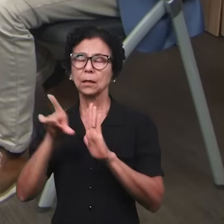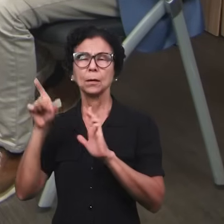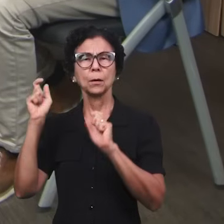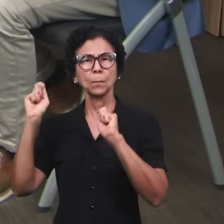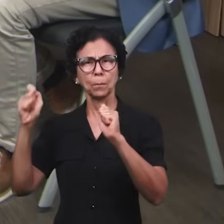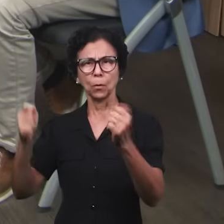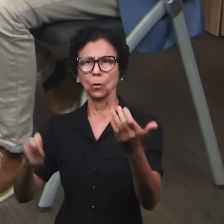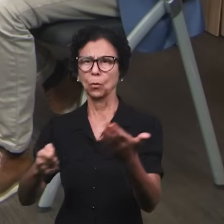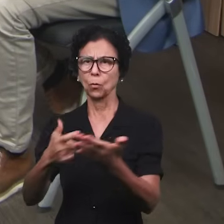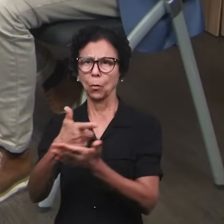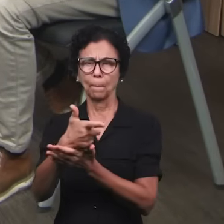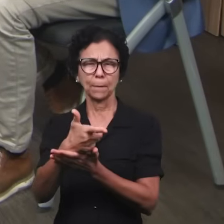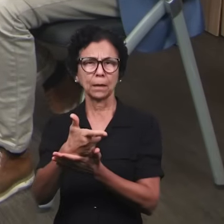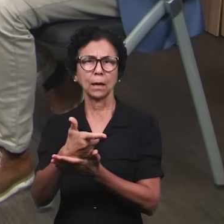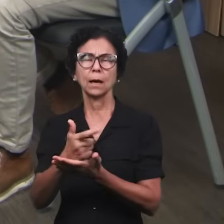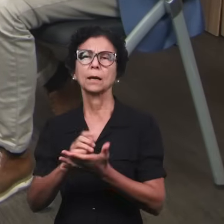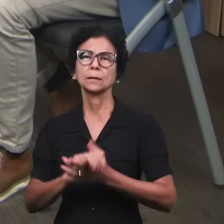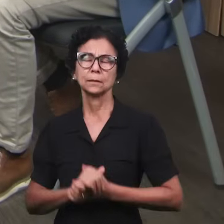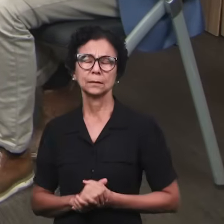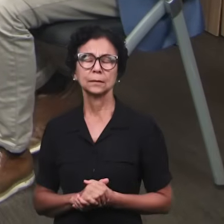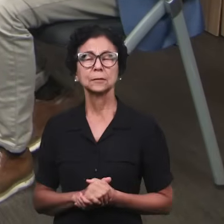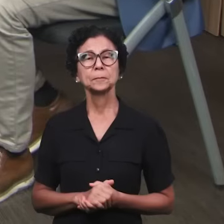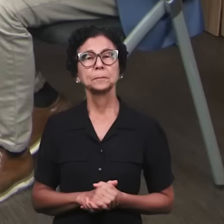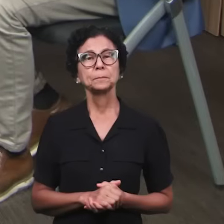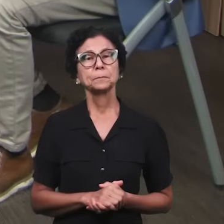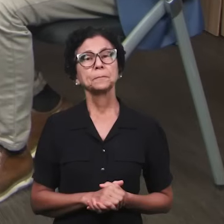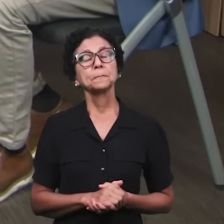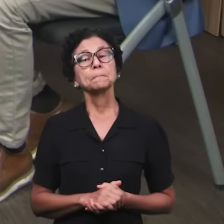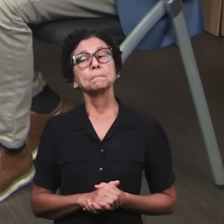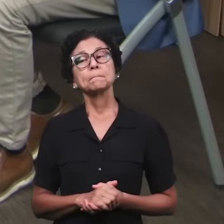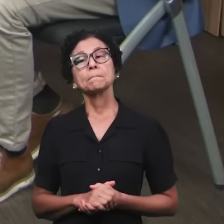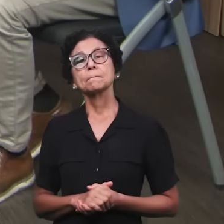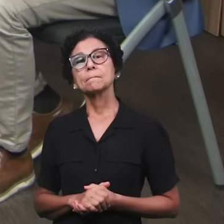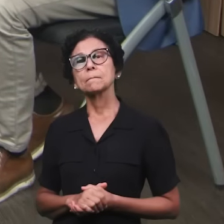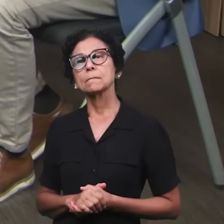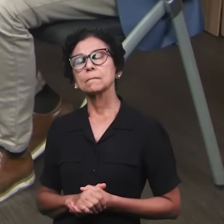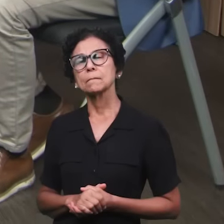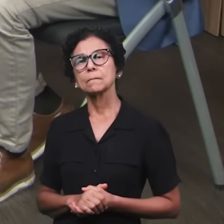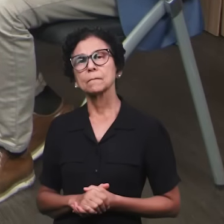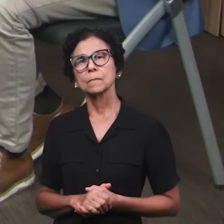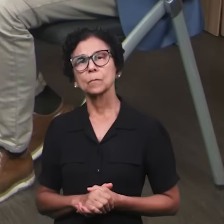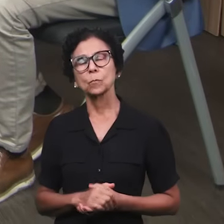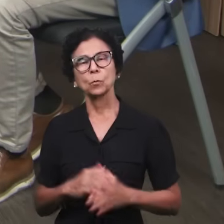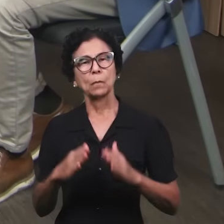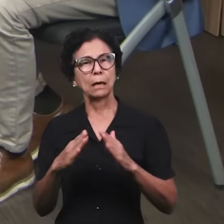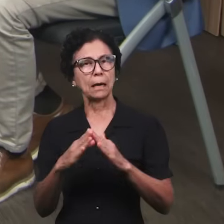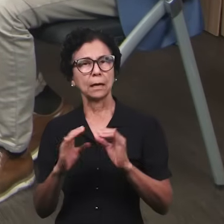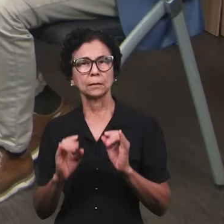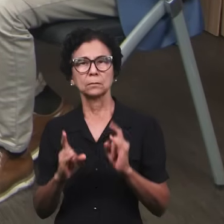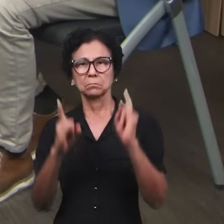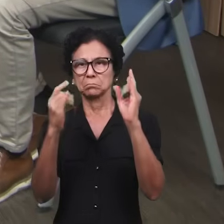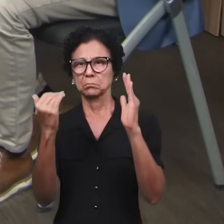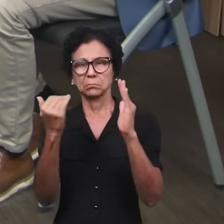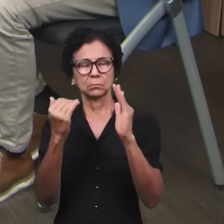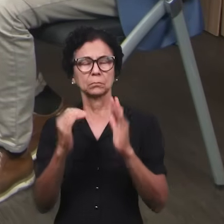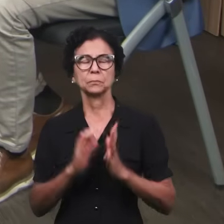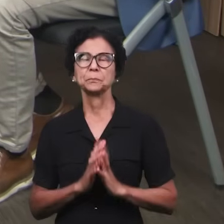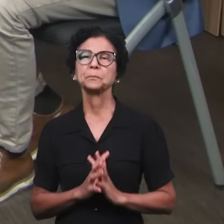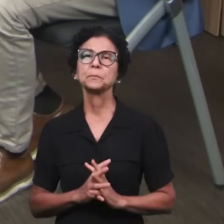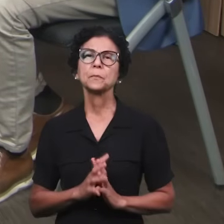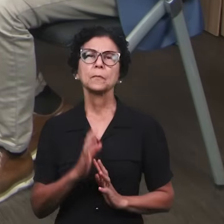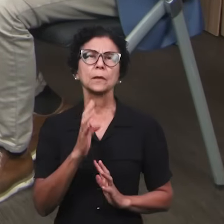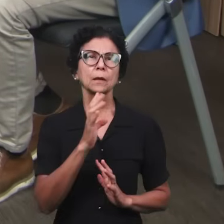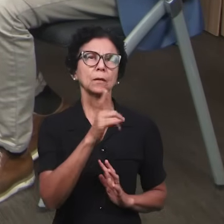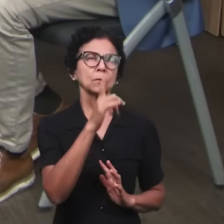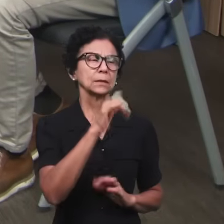um investimento no imóvel e tudo mais. Dentro da sua experiência, você que tem imobiliária e que trabalha